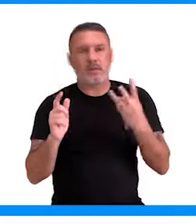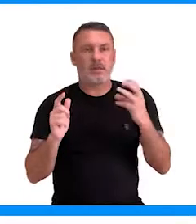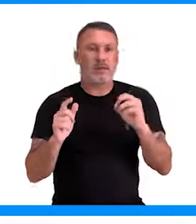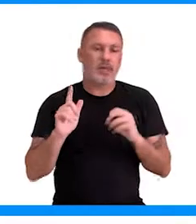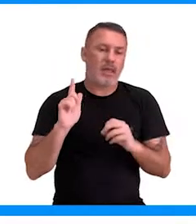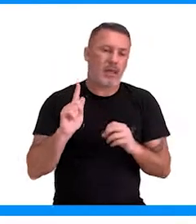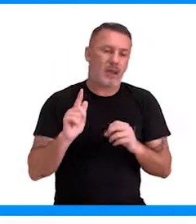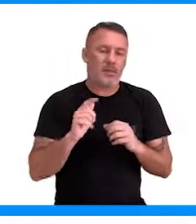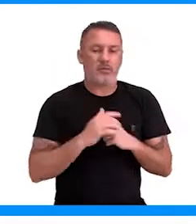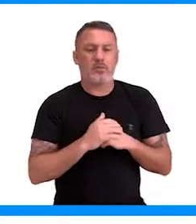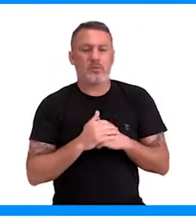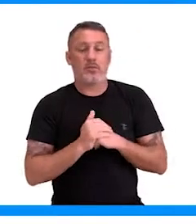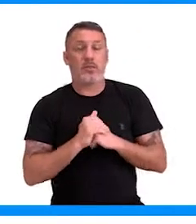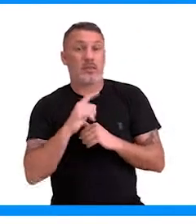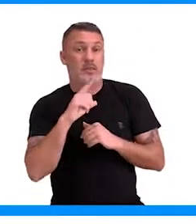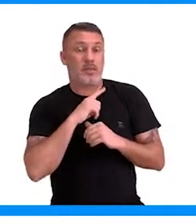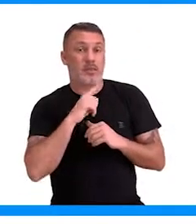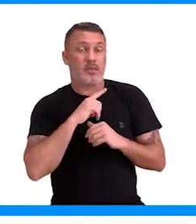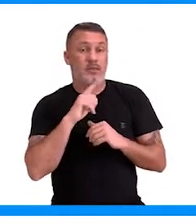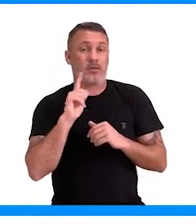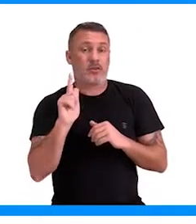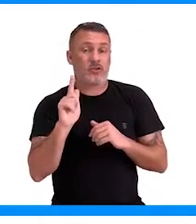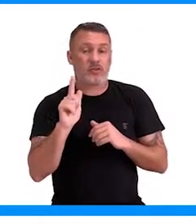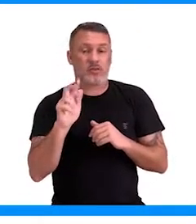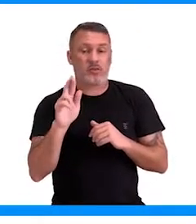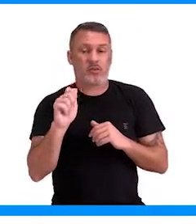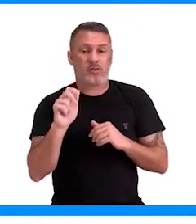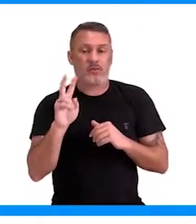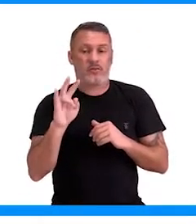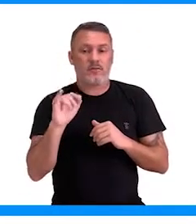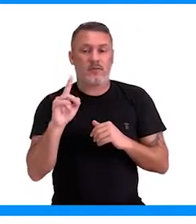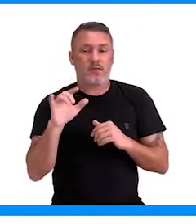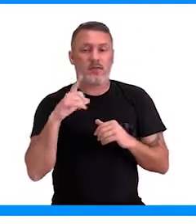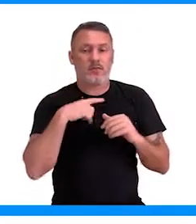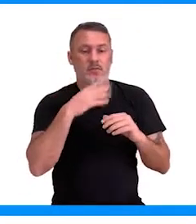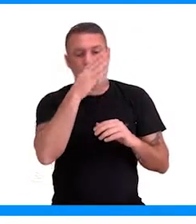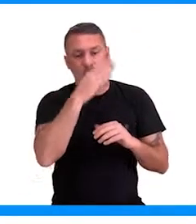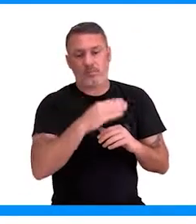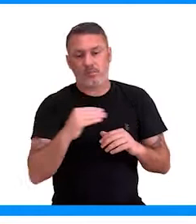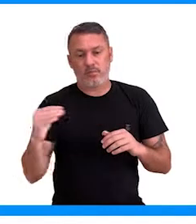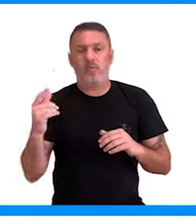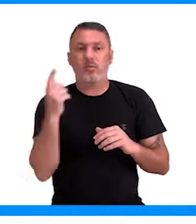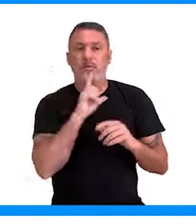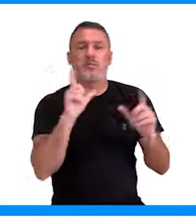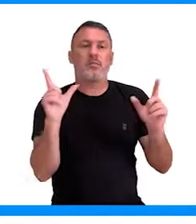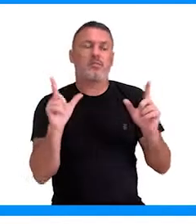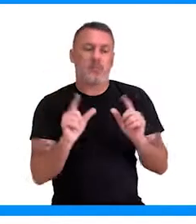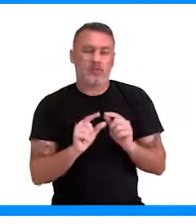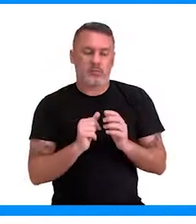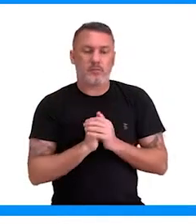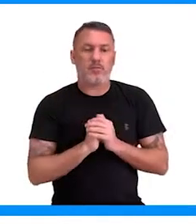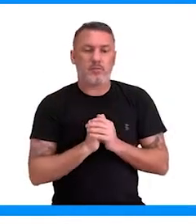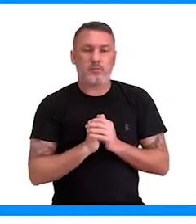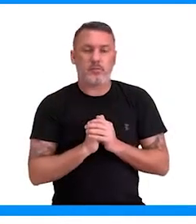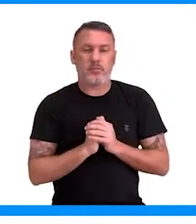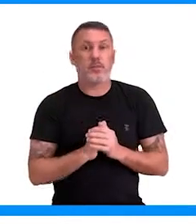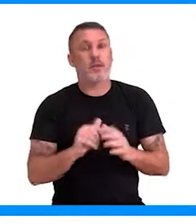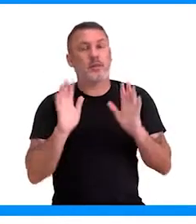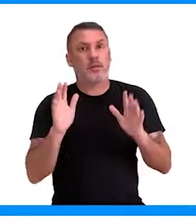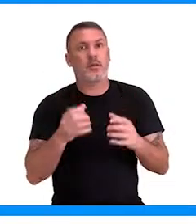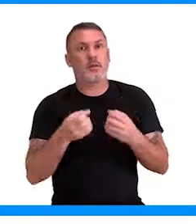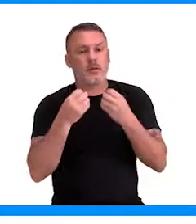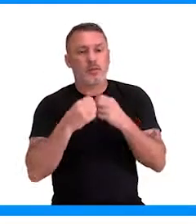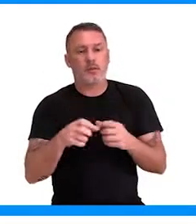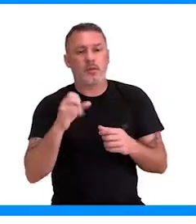30 graus, pelos efeitos da gravidade, ele vai chegar mais rápido ao solo, tendo um menor alcance.